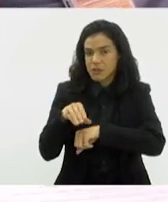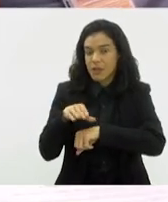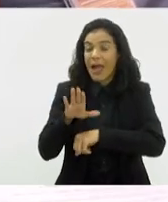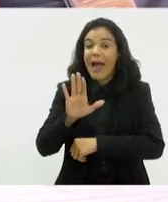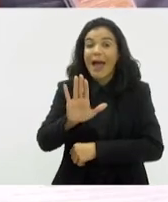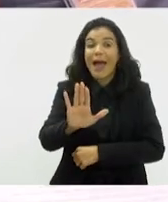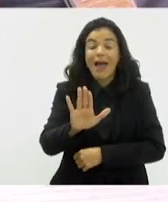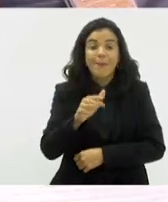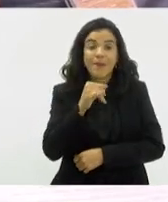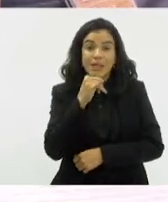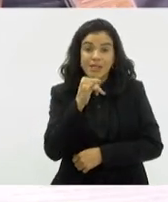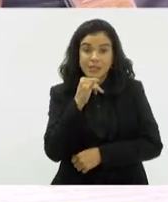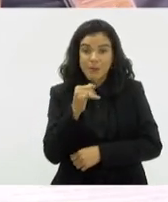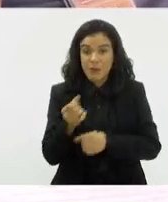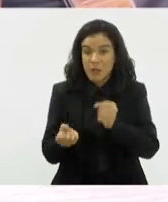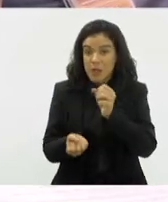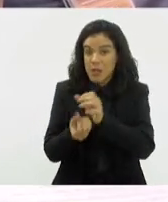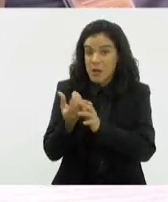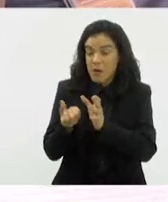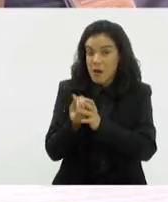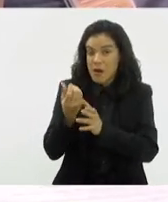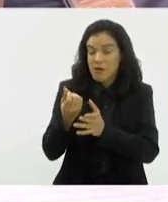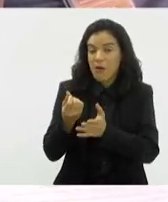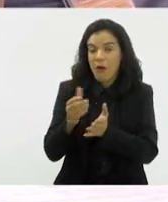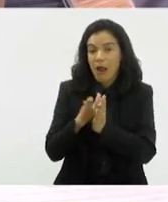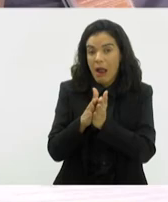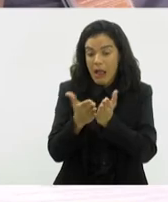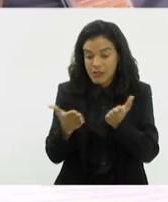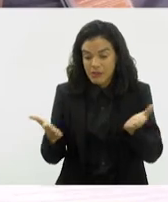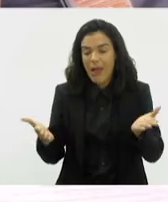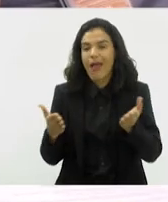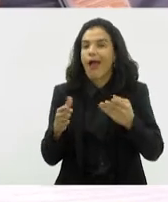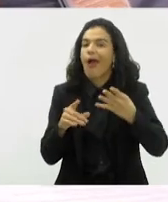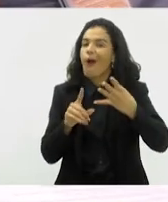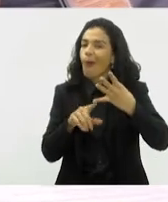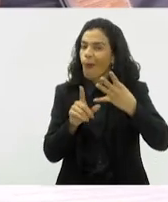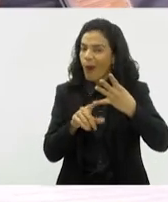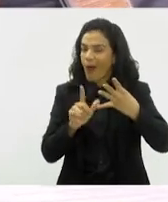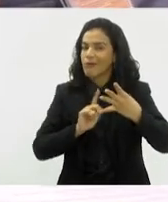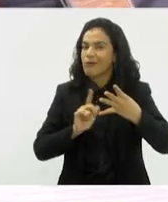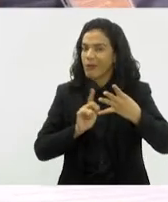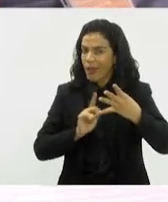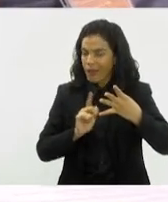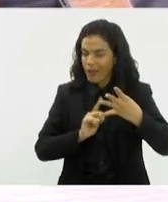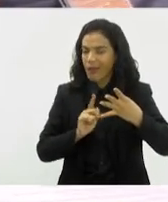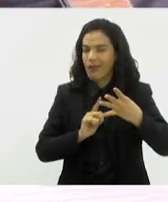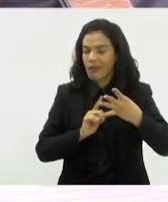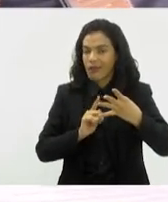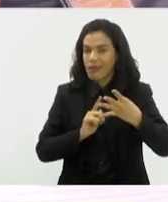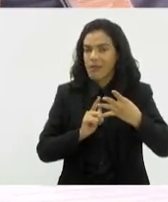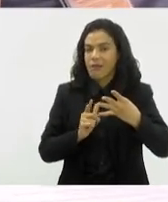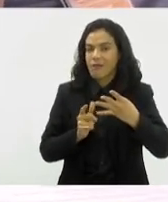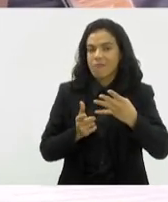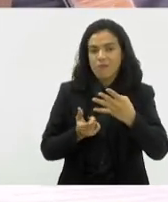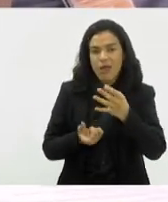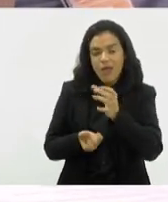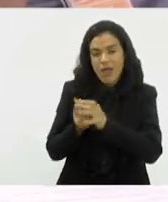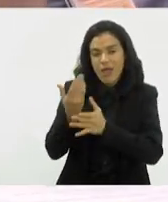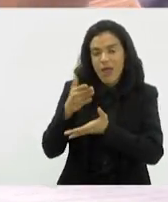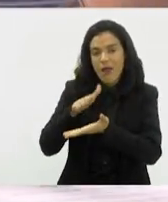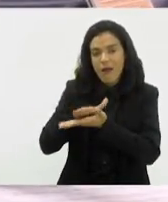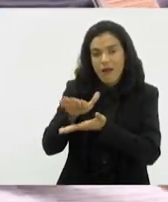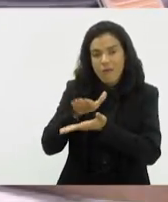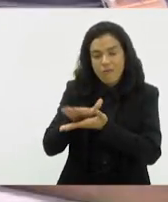Por exemplo, a confecção de cartilha. Bom, então o quarto realmente tem uma confecção de cartilha. Então,